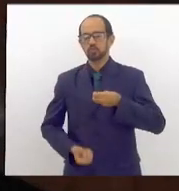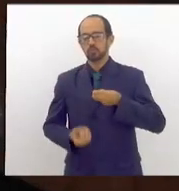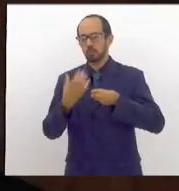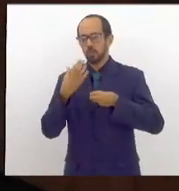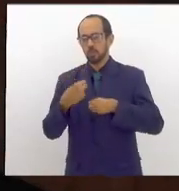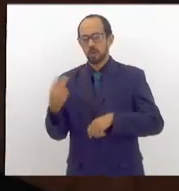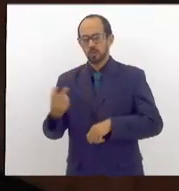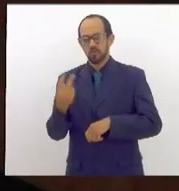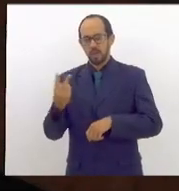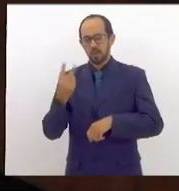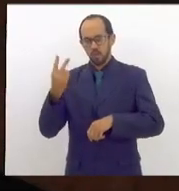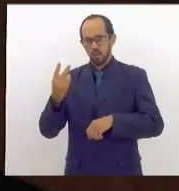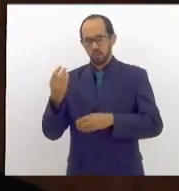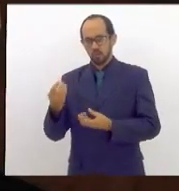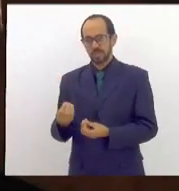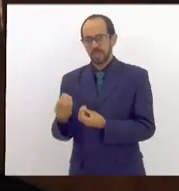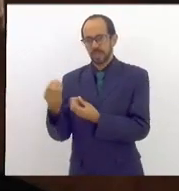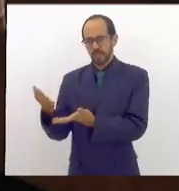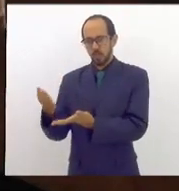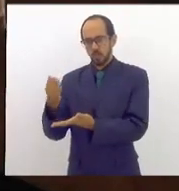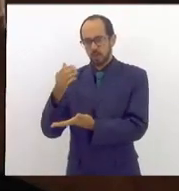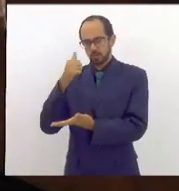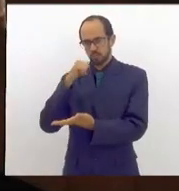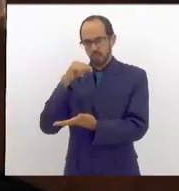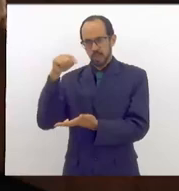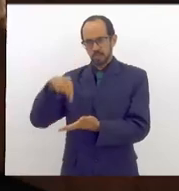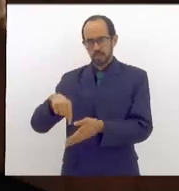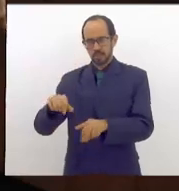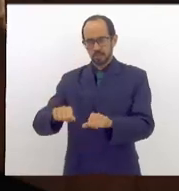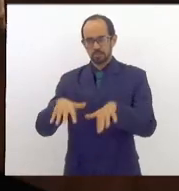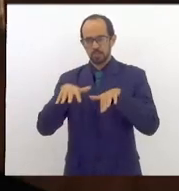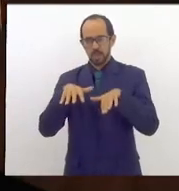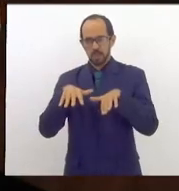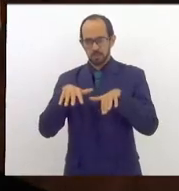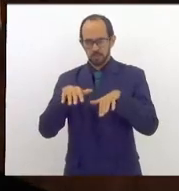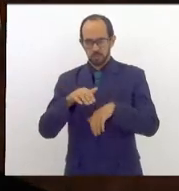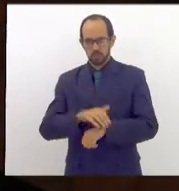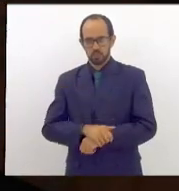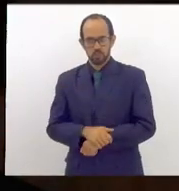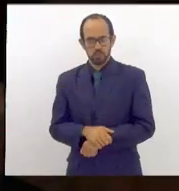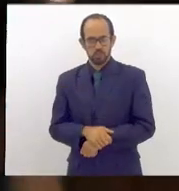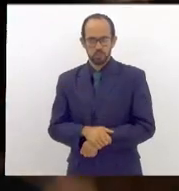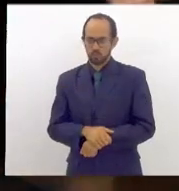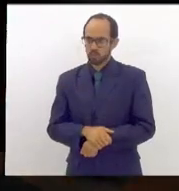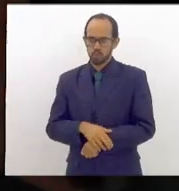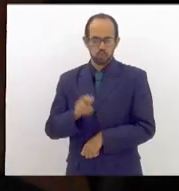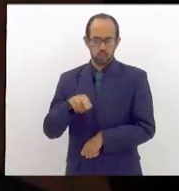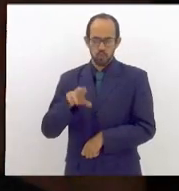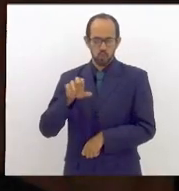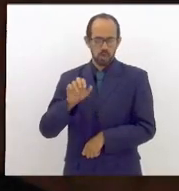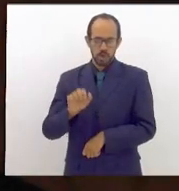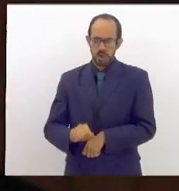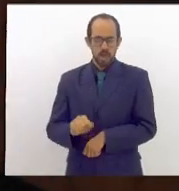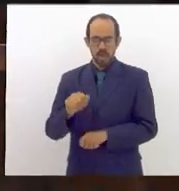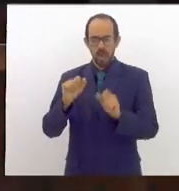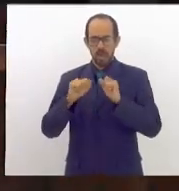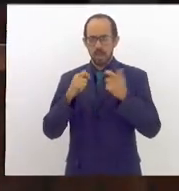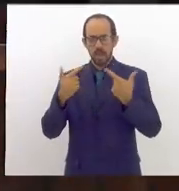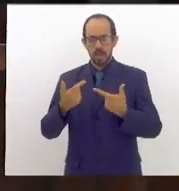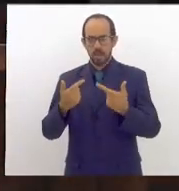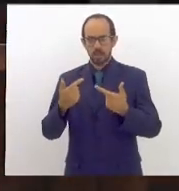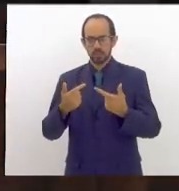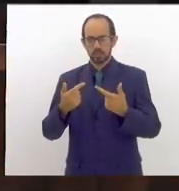que você deu as mulheres neste Parlamento nunca essa casa colocou uma mulher